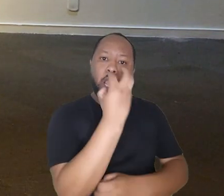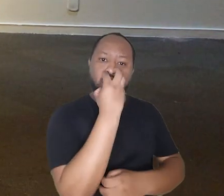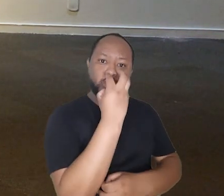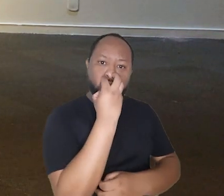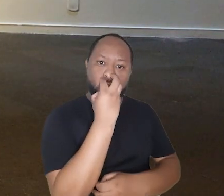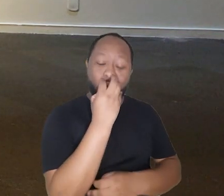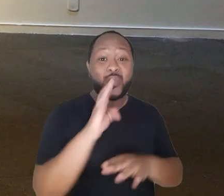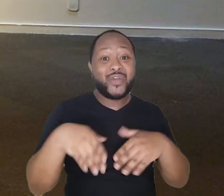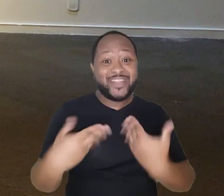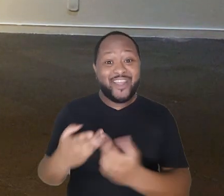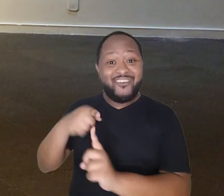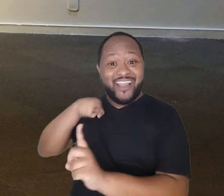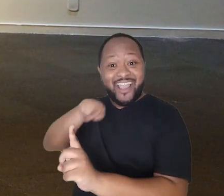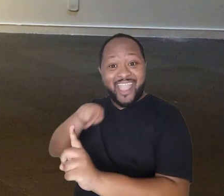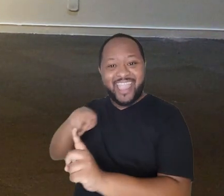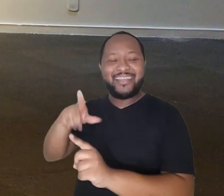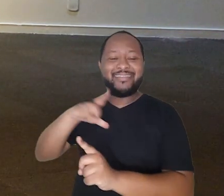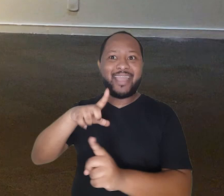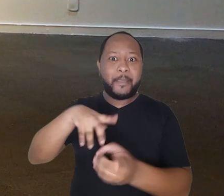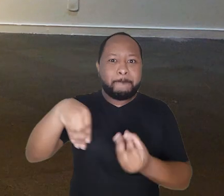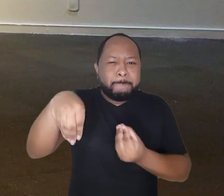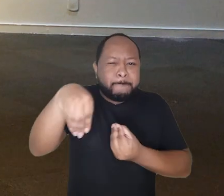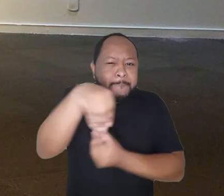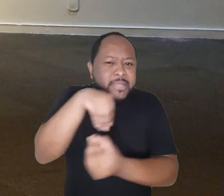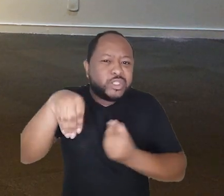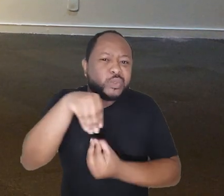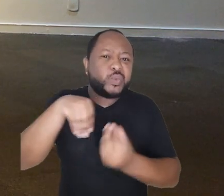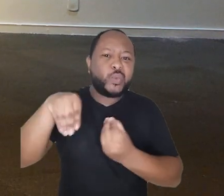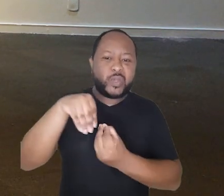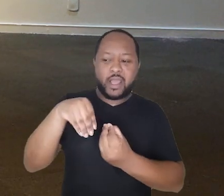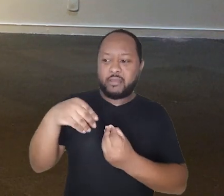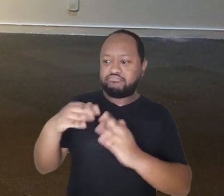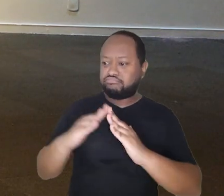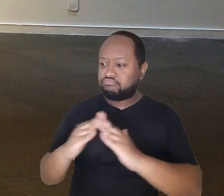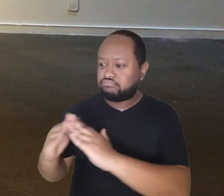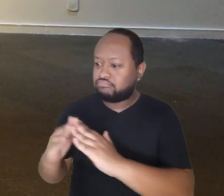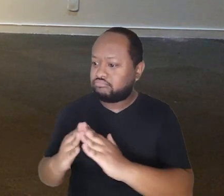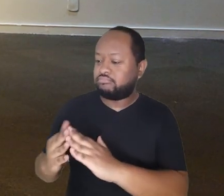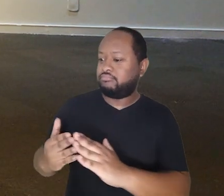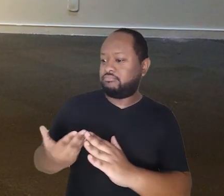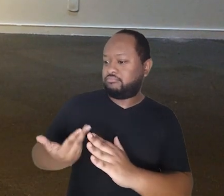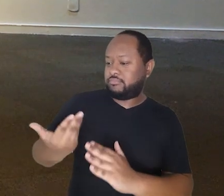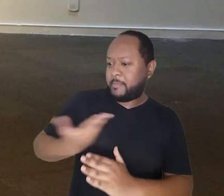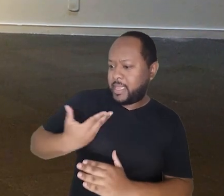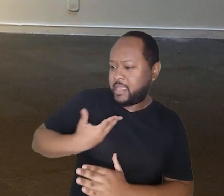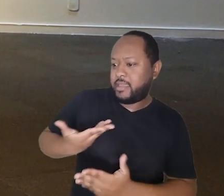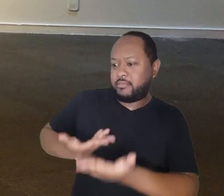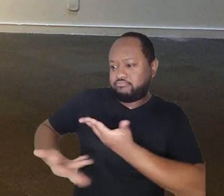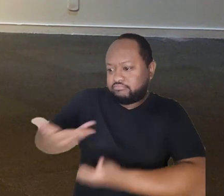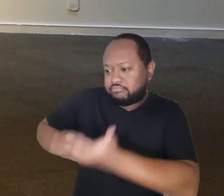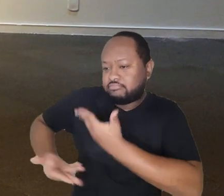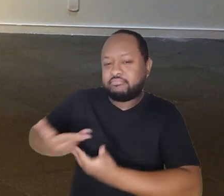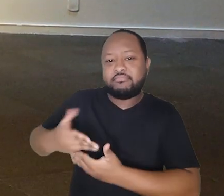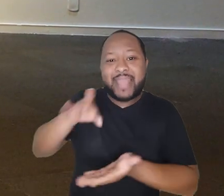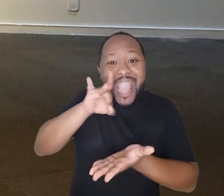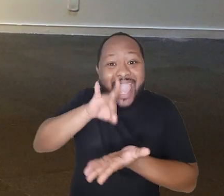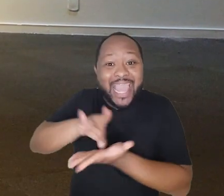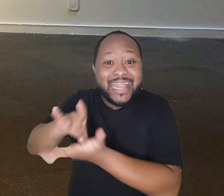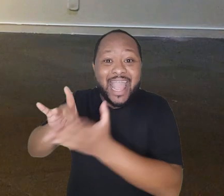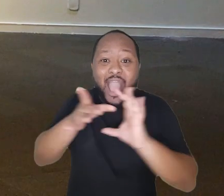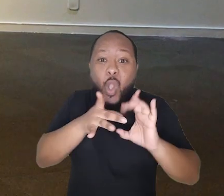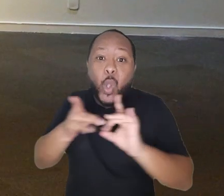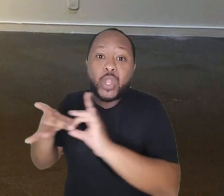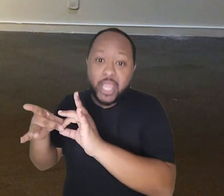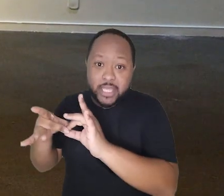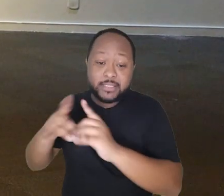Então ele traz um pouco dessa mistura de uma realidade que ele compartilha com seus vizinhos, uma realidade campesina também, com um